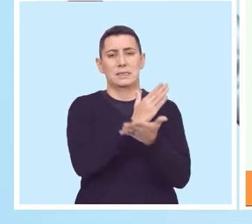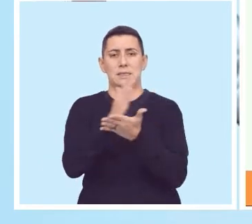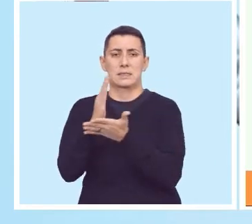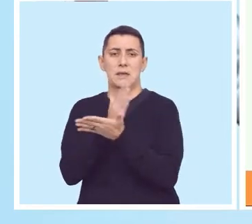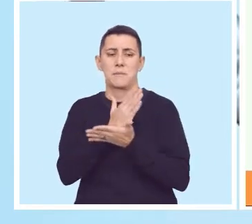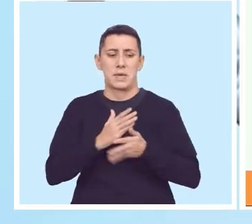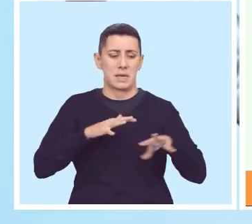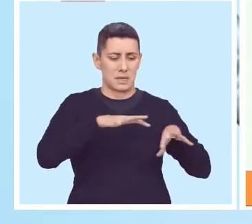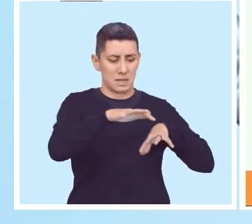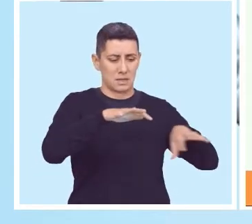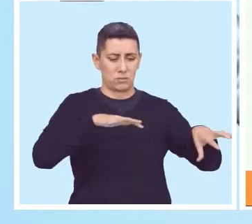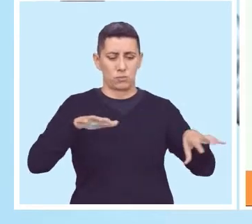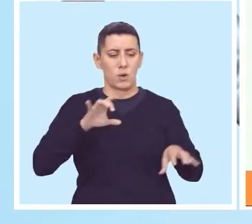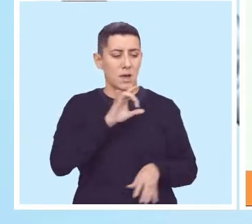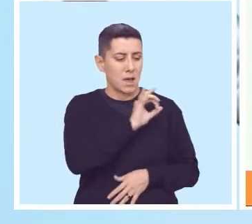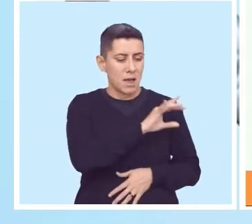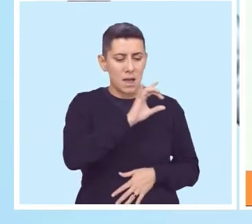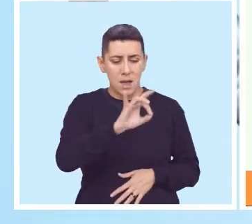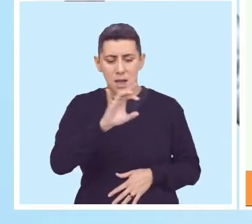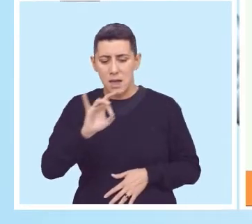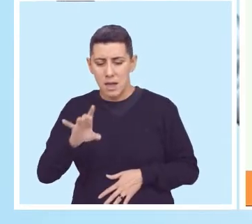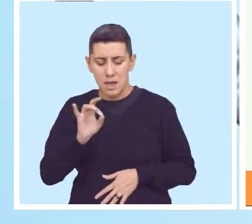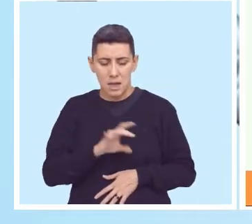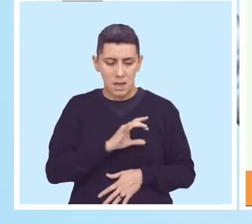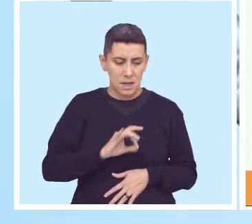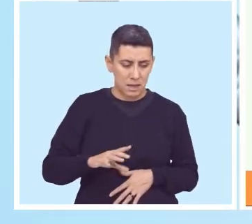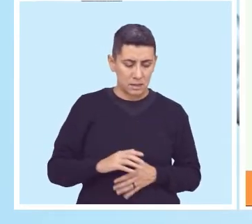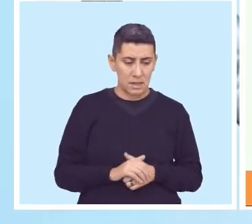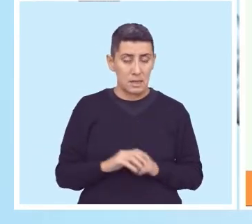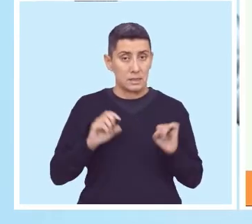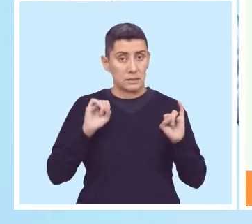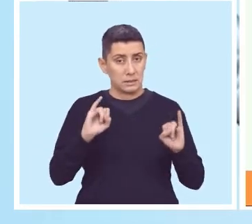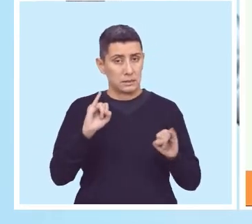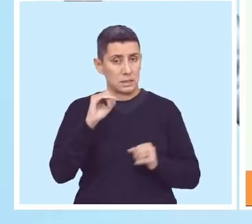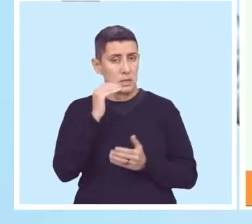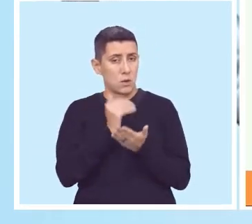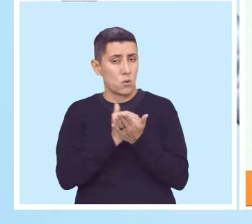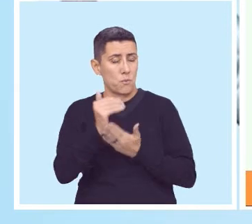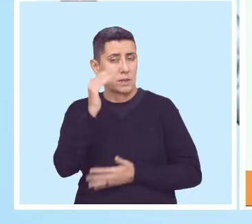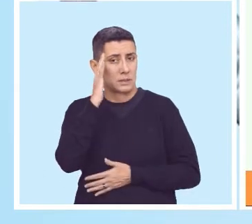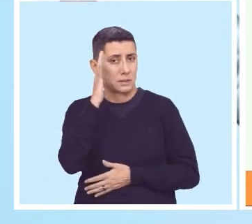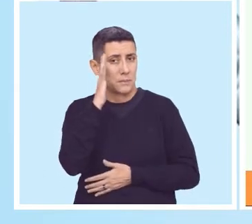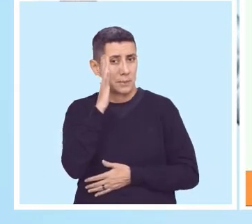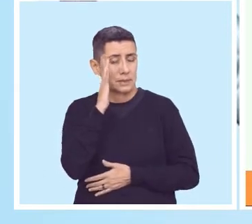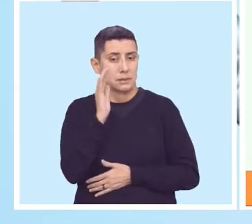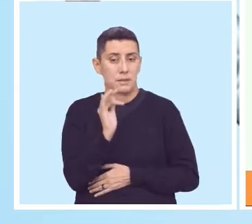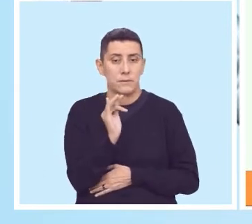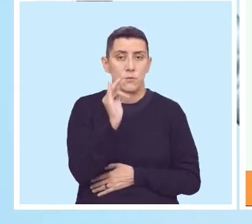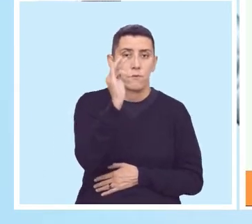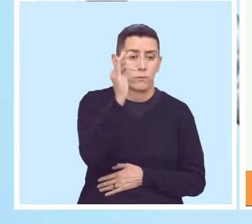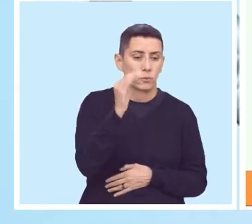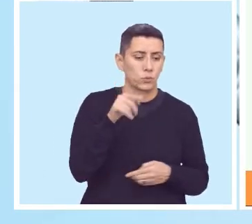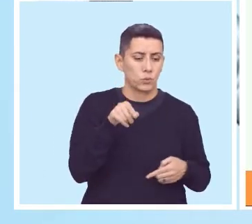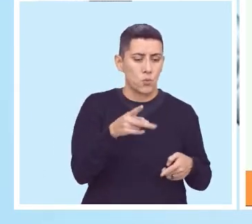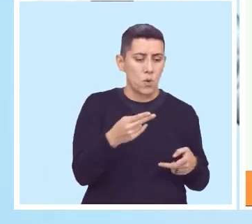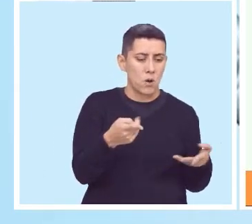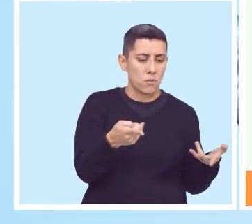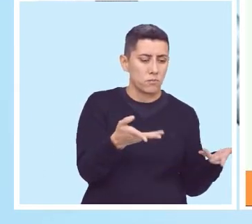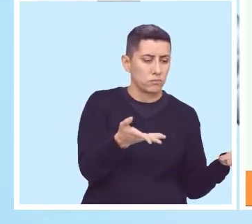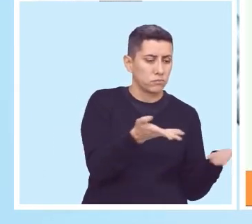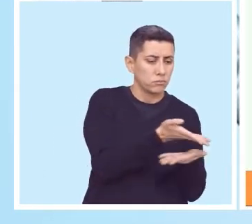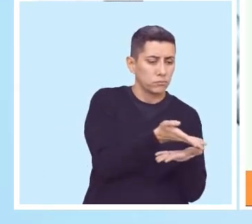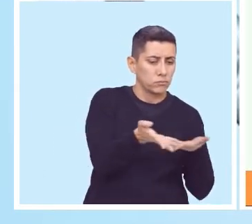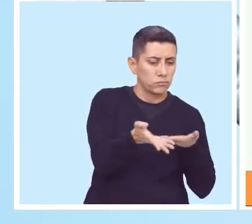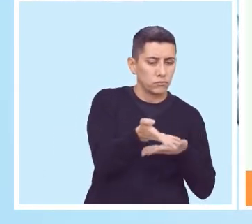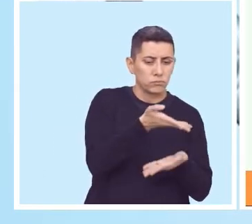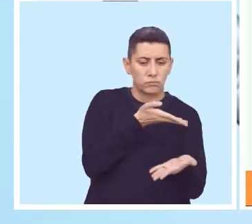de maneira individual. Mas se de repente nós começarmos a realizar cruzamentos, né, relações